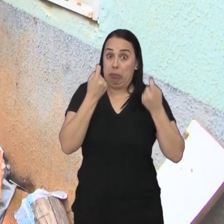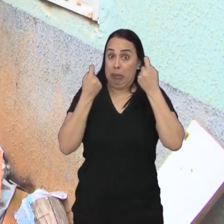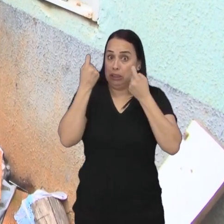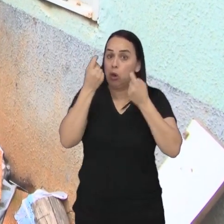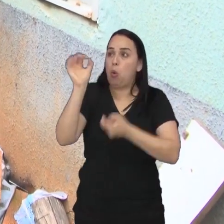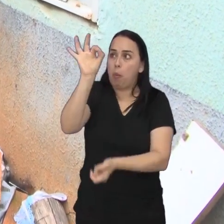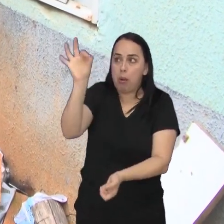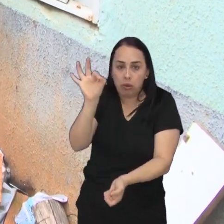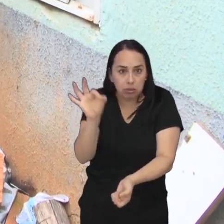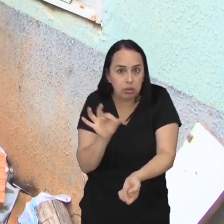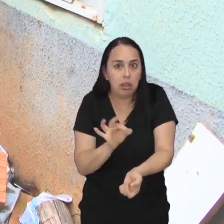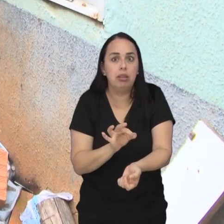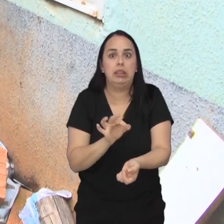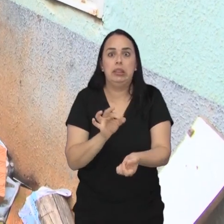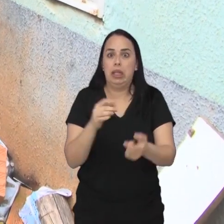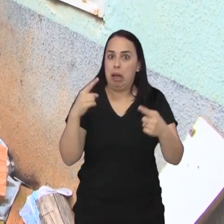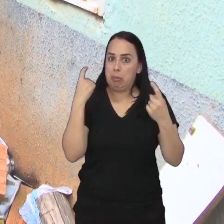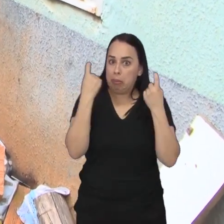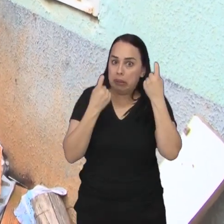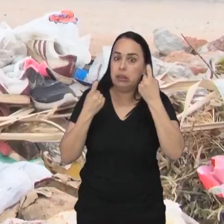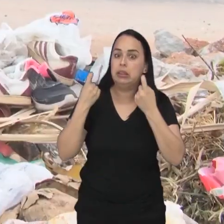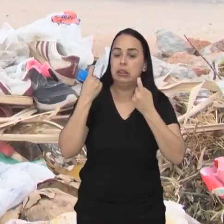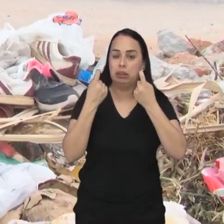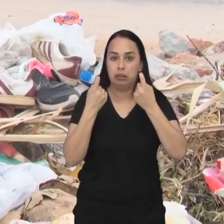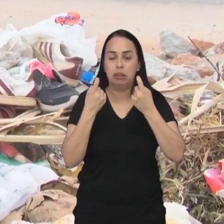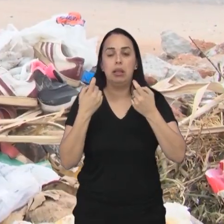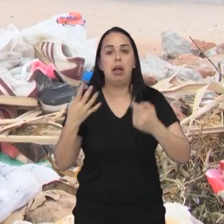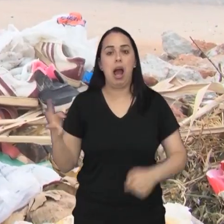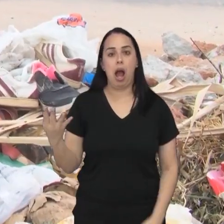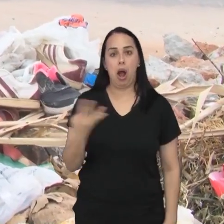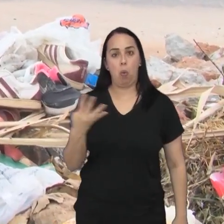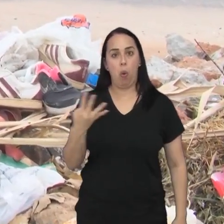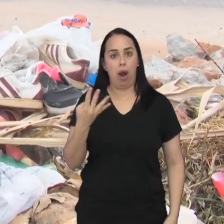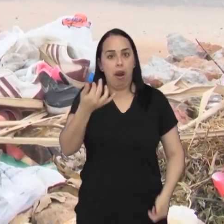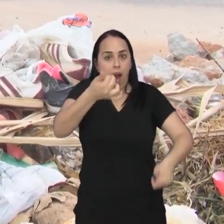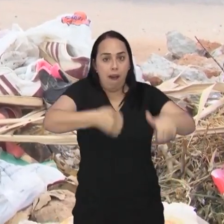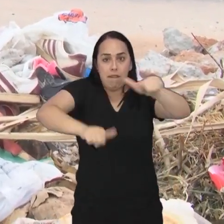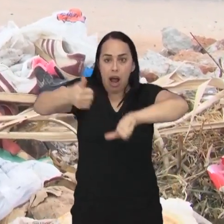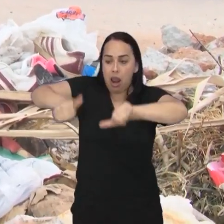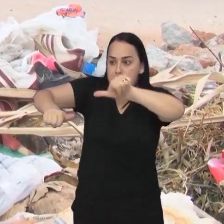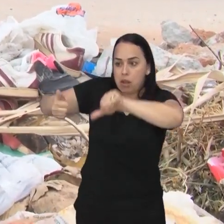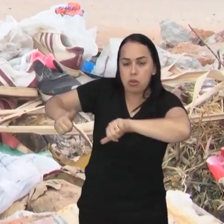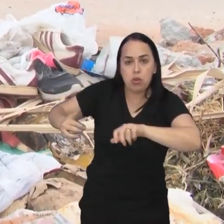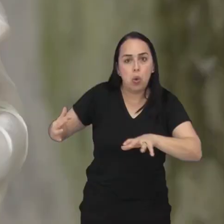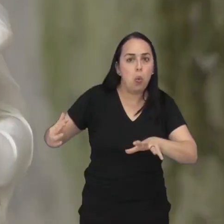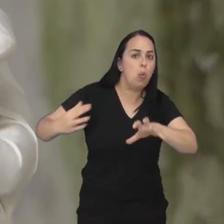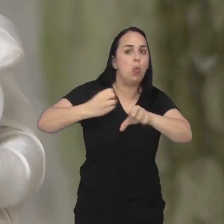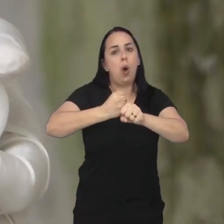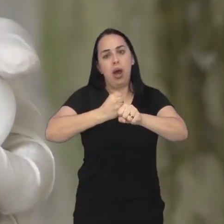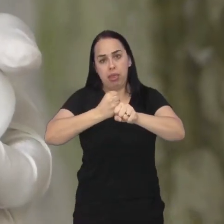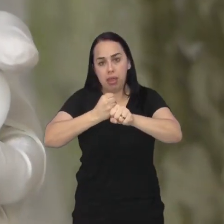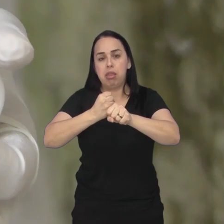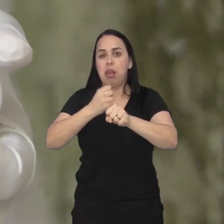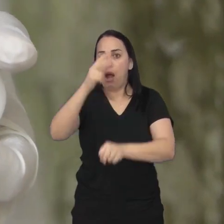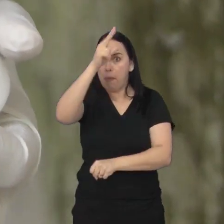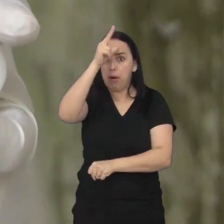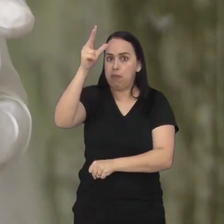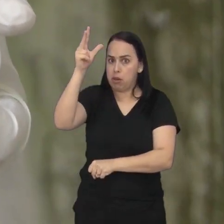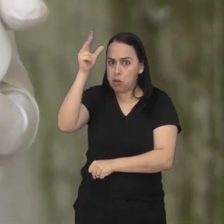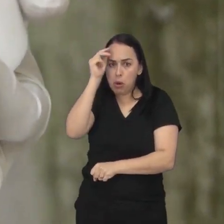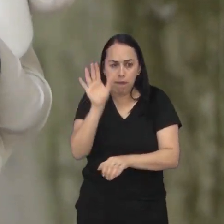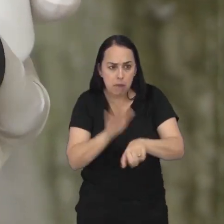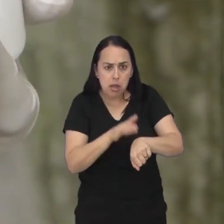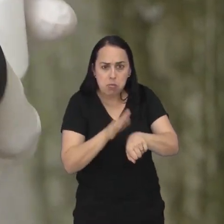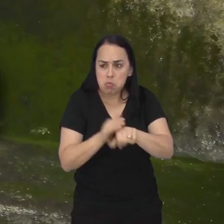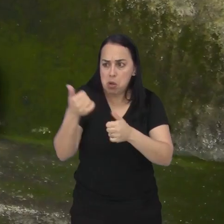A proliferação do Aedes aegypti, o mosquito da dengue, voltou a preocupar a saúde de São José dos Campos. O resultado da 4ª avaliação